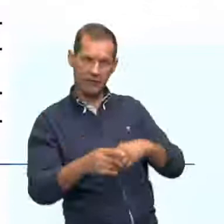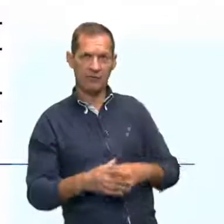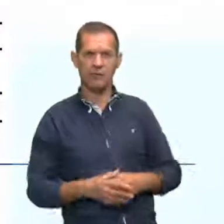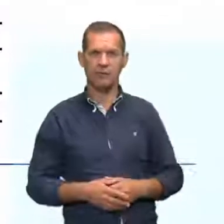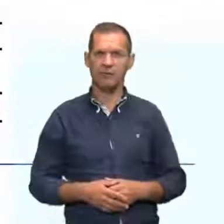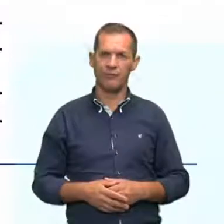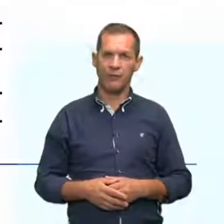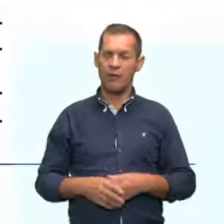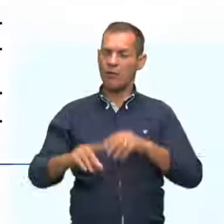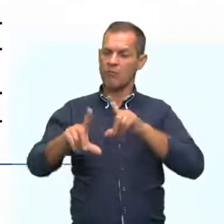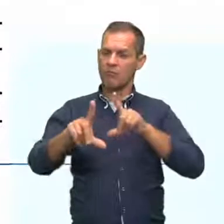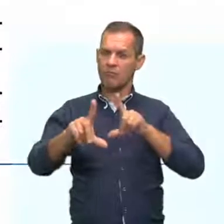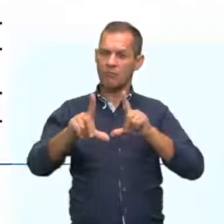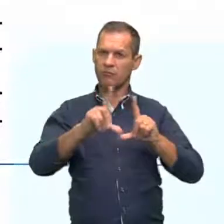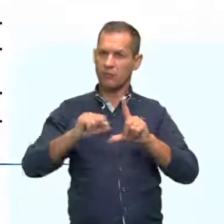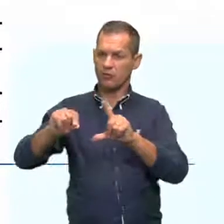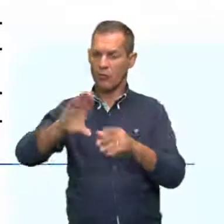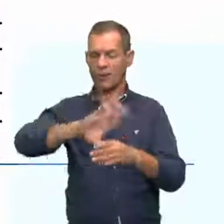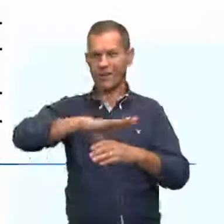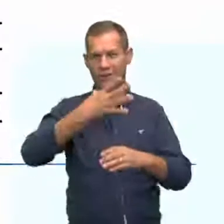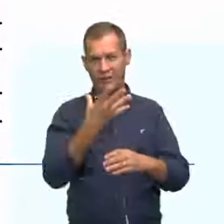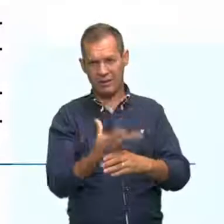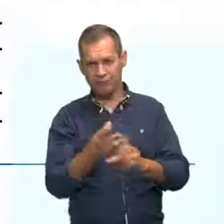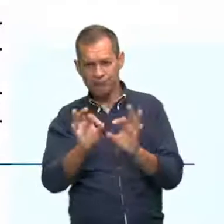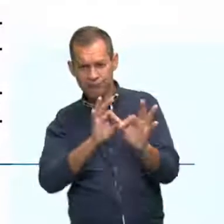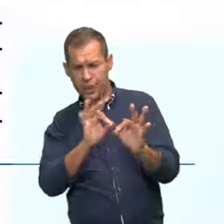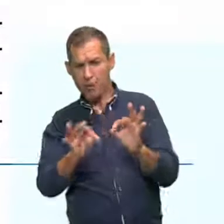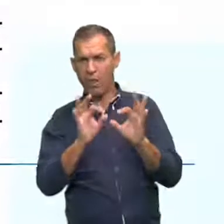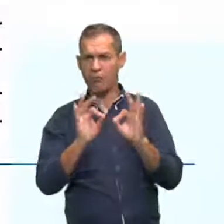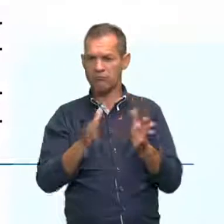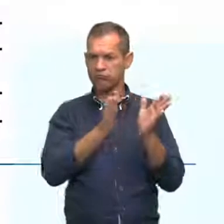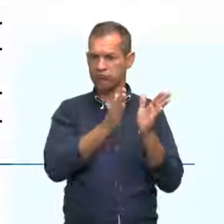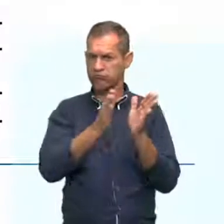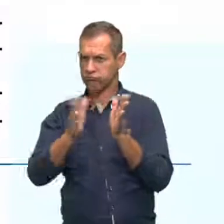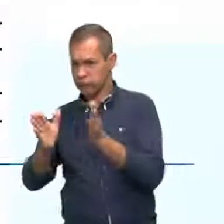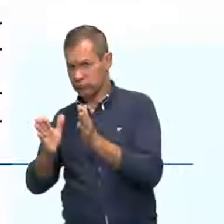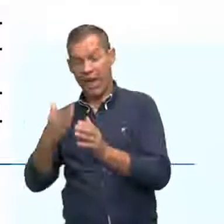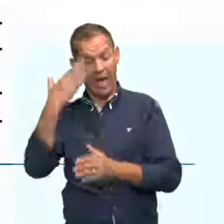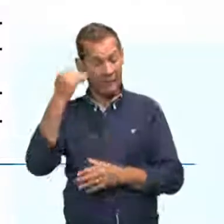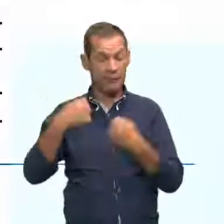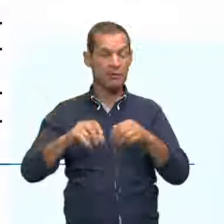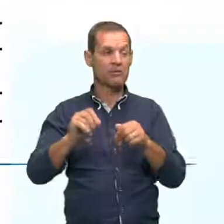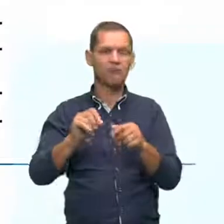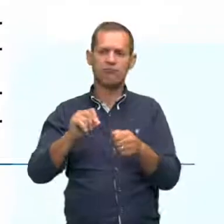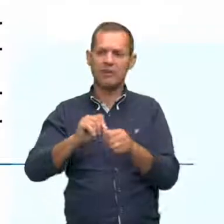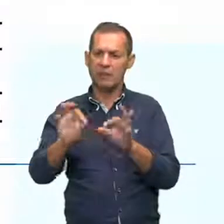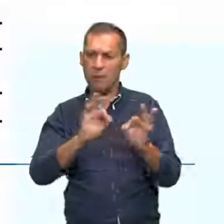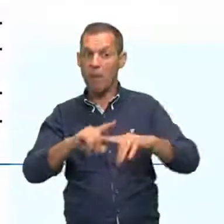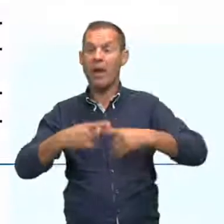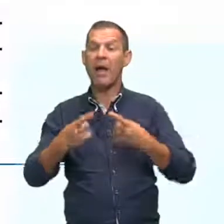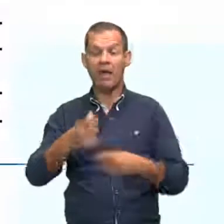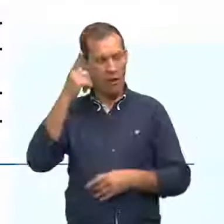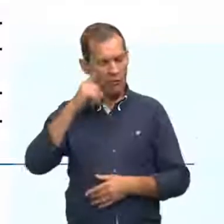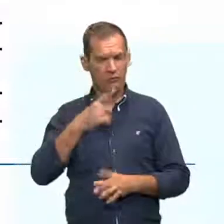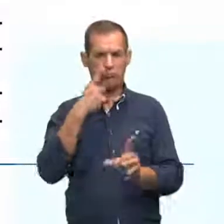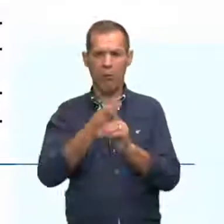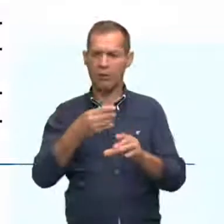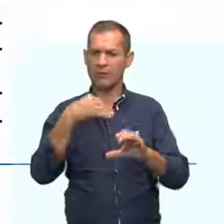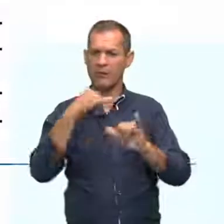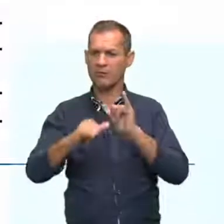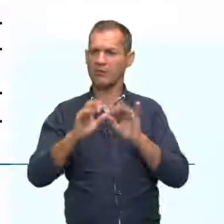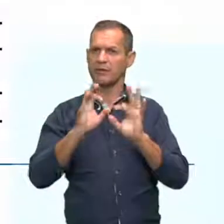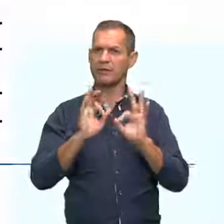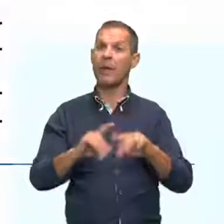Vai separar os caracteres, vai ordenar da maneira que ele sabe que tem que ser ordenada e vai conseguir chegar na